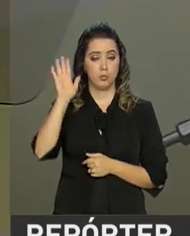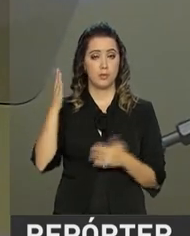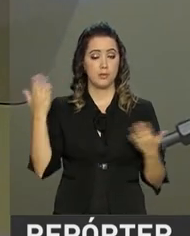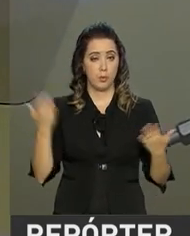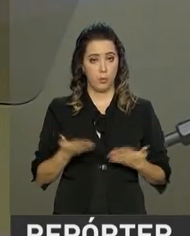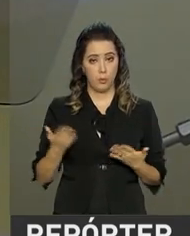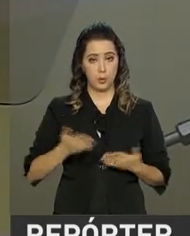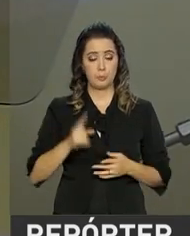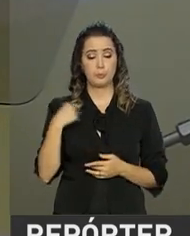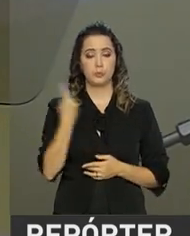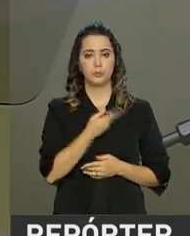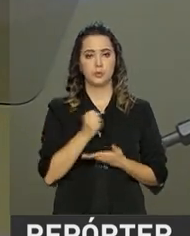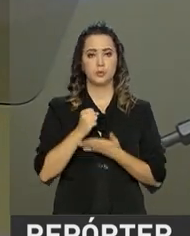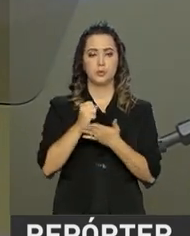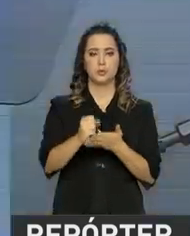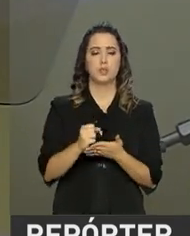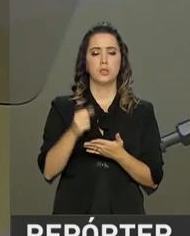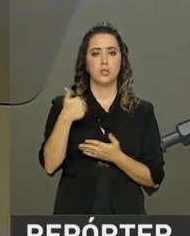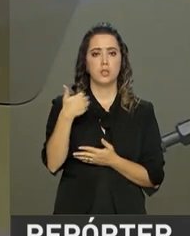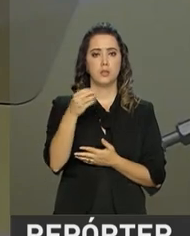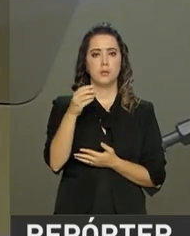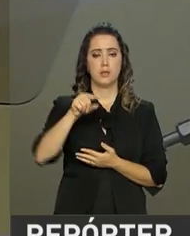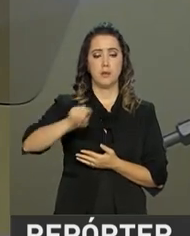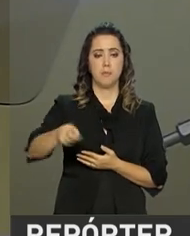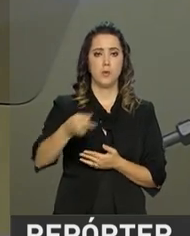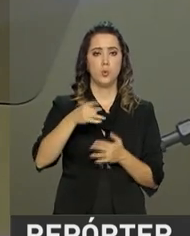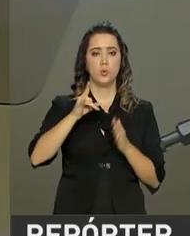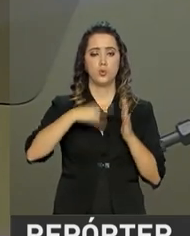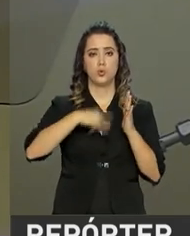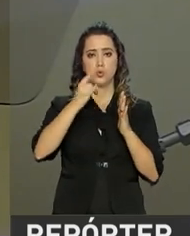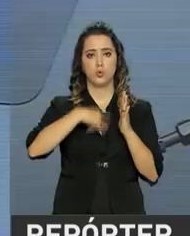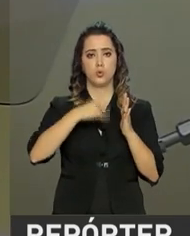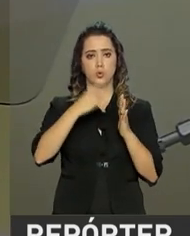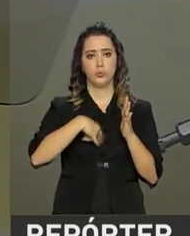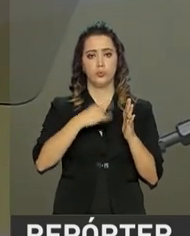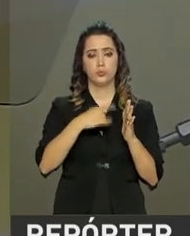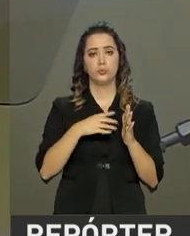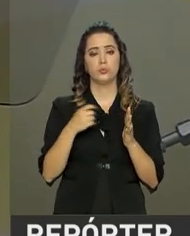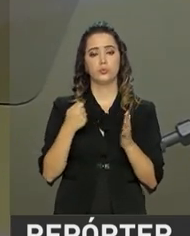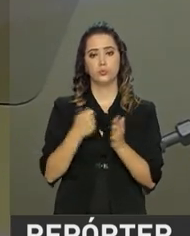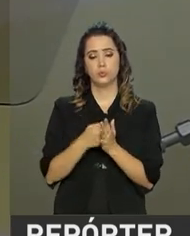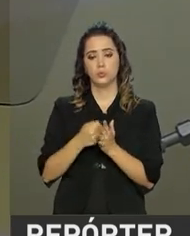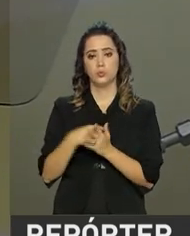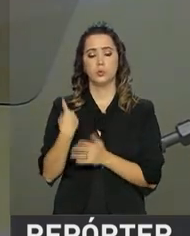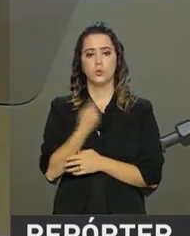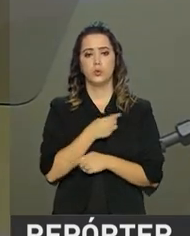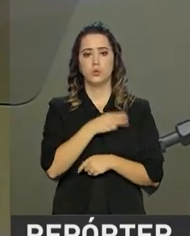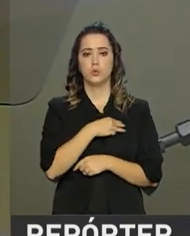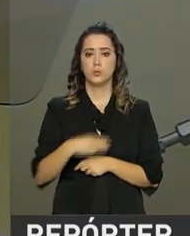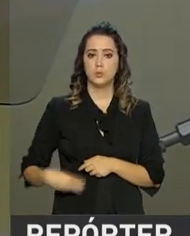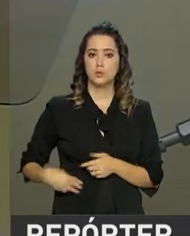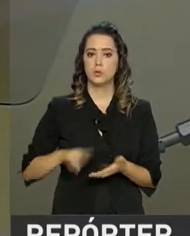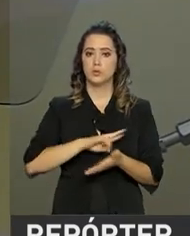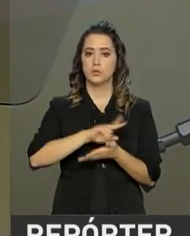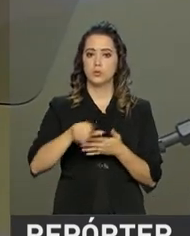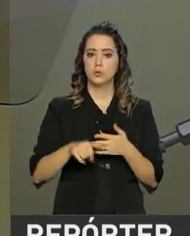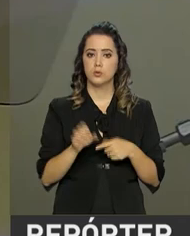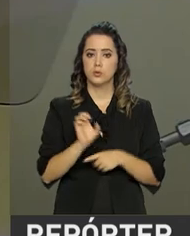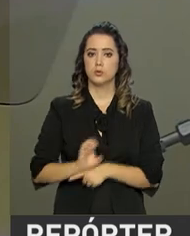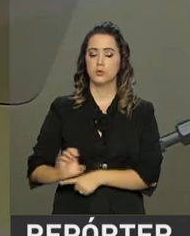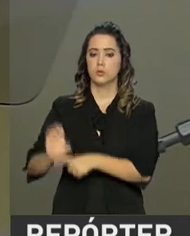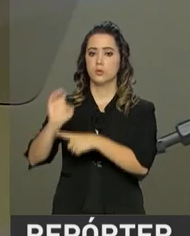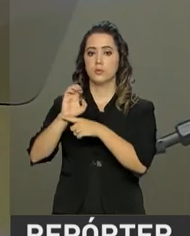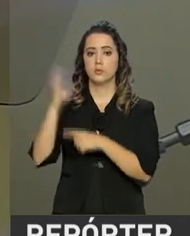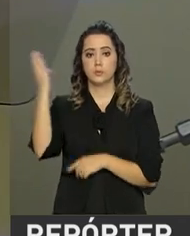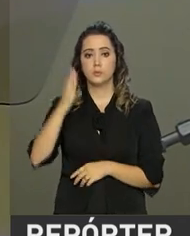momento, nós estamos entregando quase 100 mil títulos de regularização fundiária. Os nossos ministros estão em vários estados